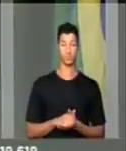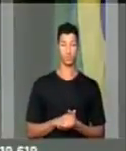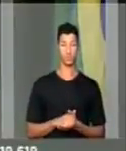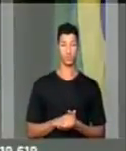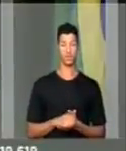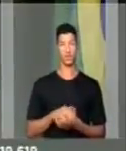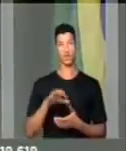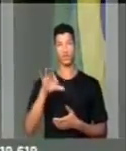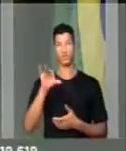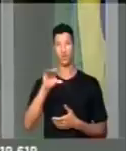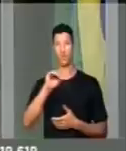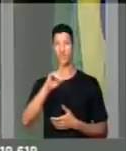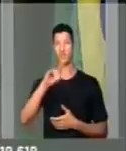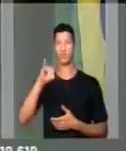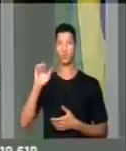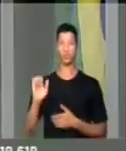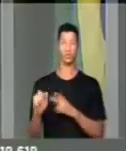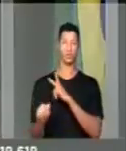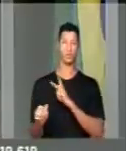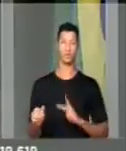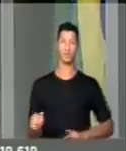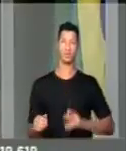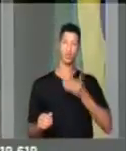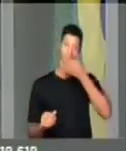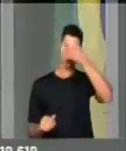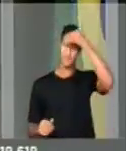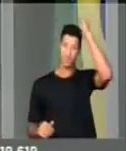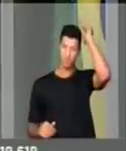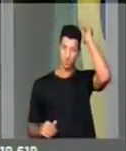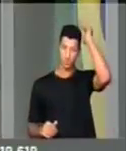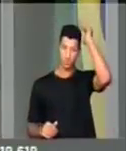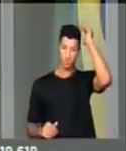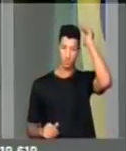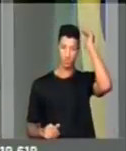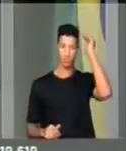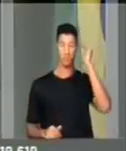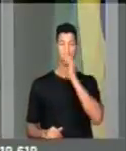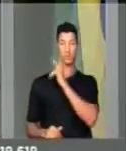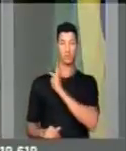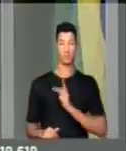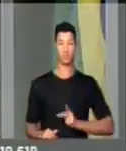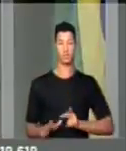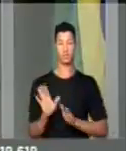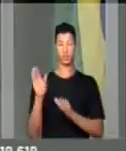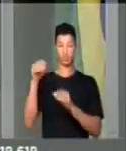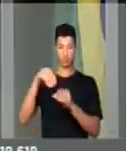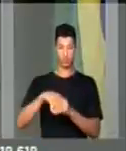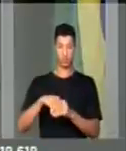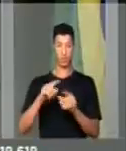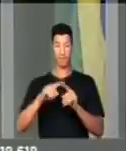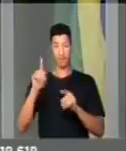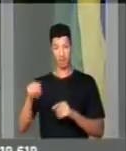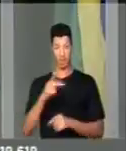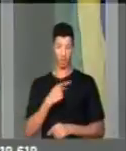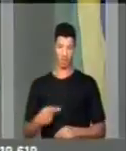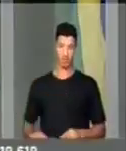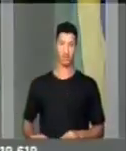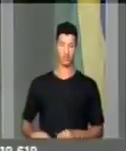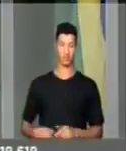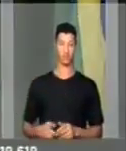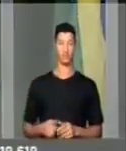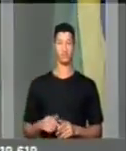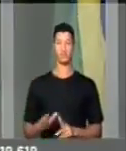há 90 dias, o presidente Michel Temer, o presidente interino, mas é o presidente da